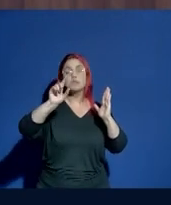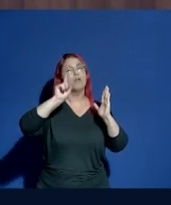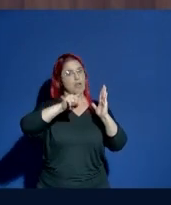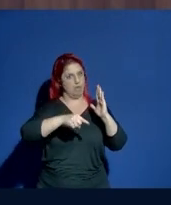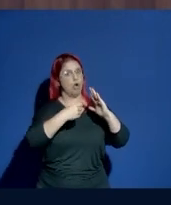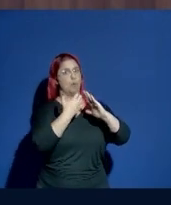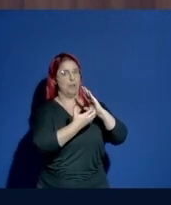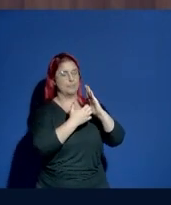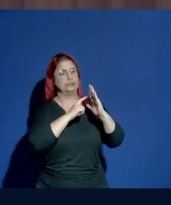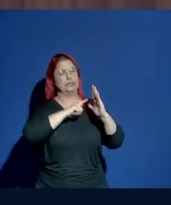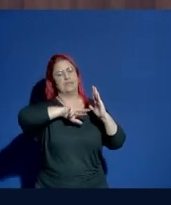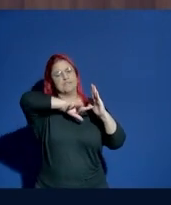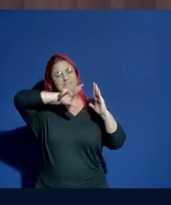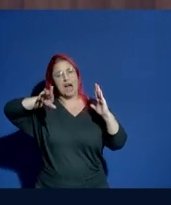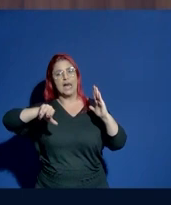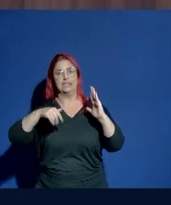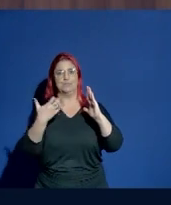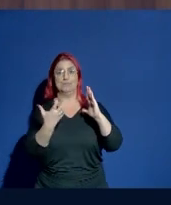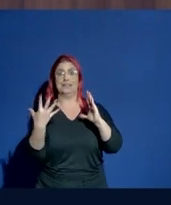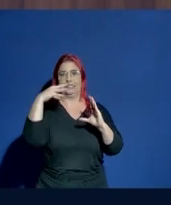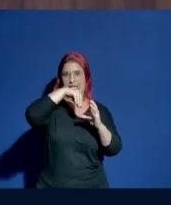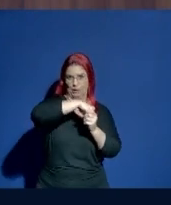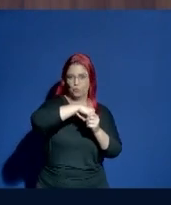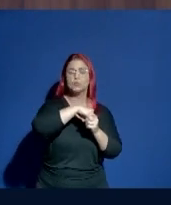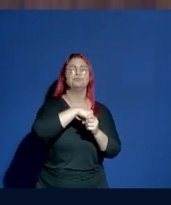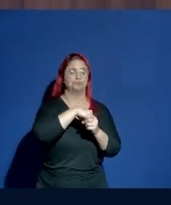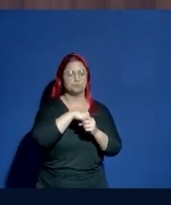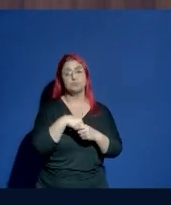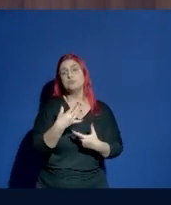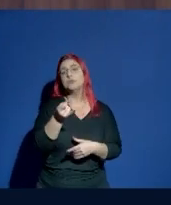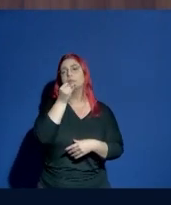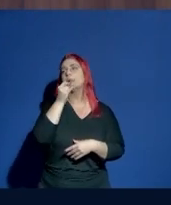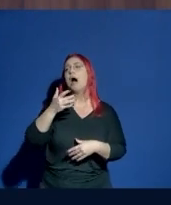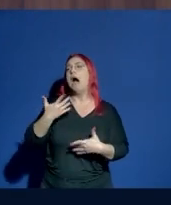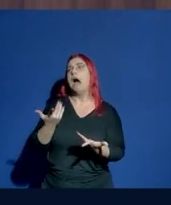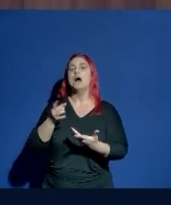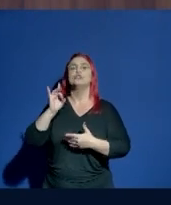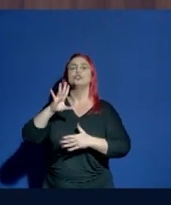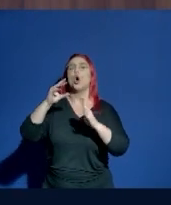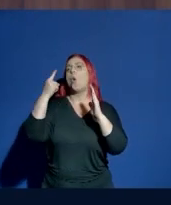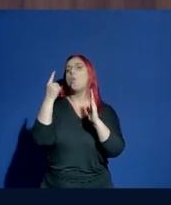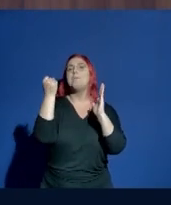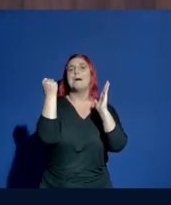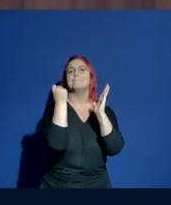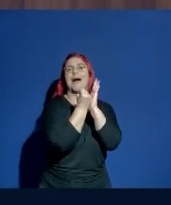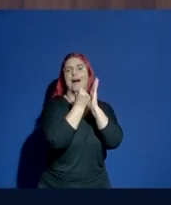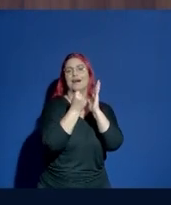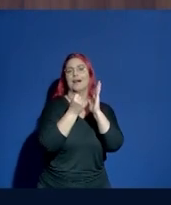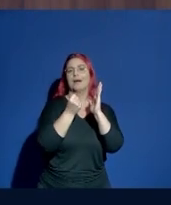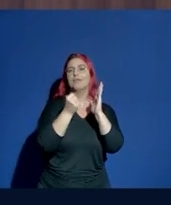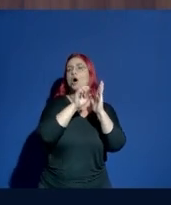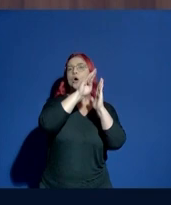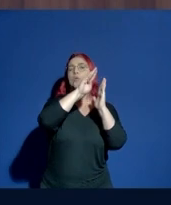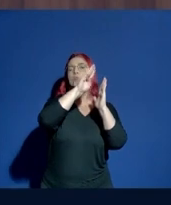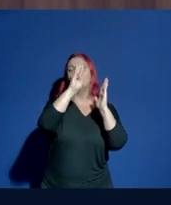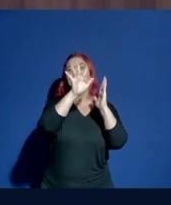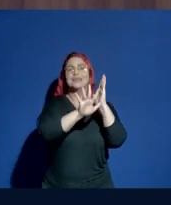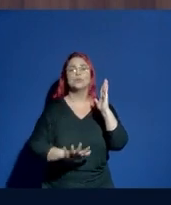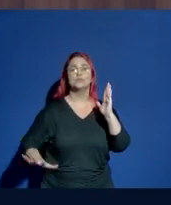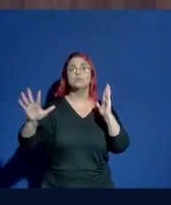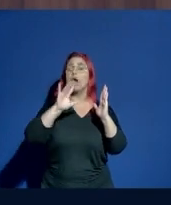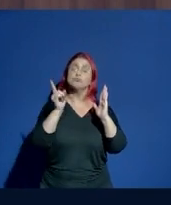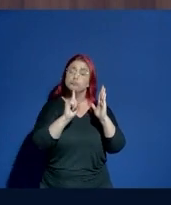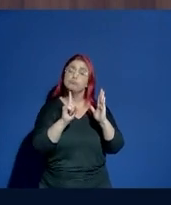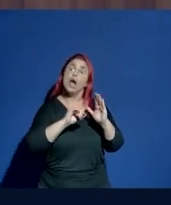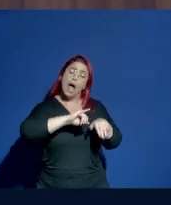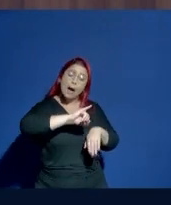grande mudança também que a gente faz. Em vez de ter uma marca nacional, a gente acaba aproveitando empresas